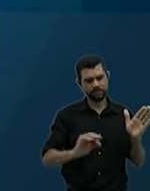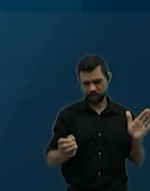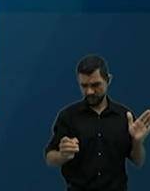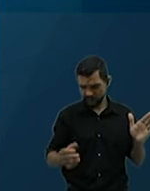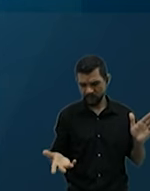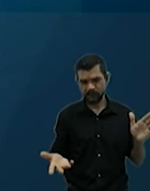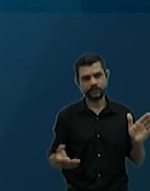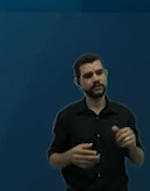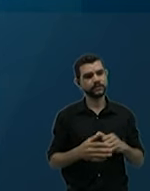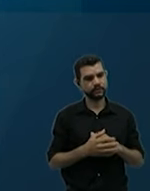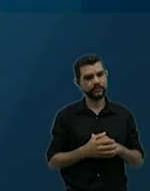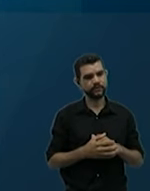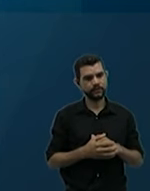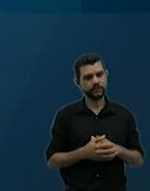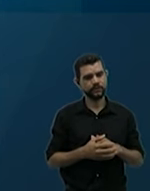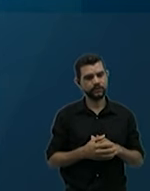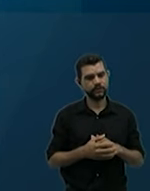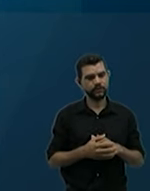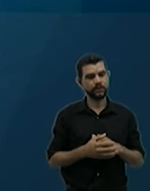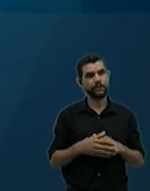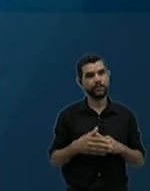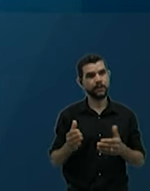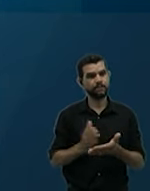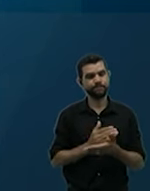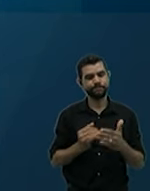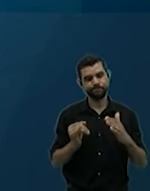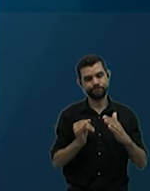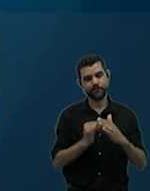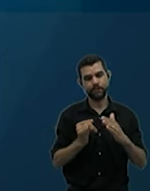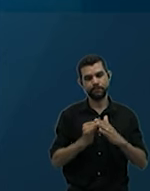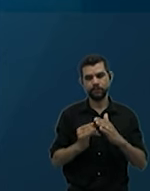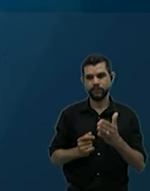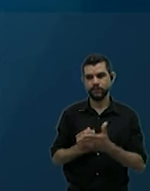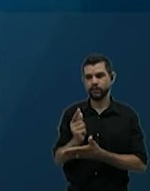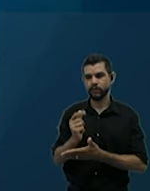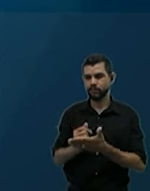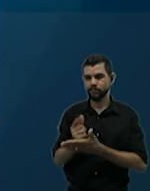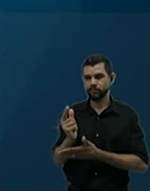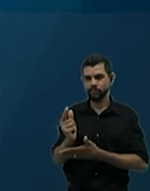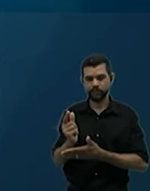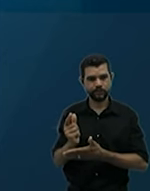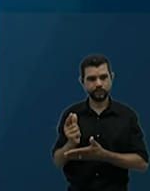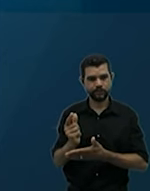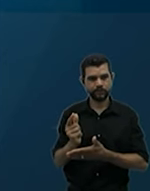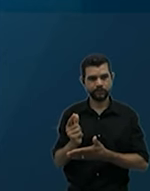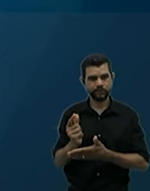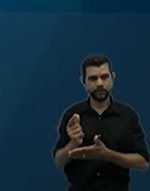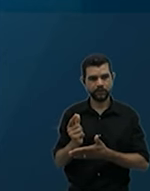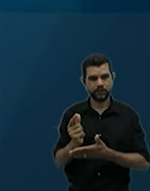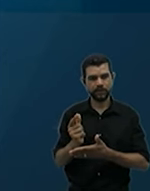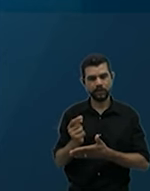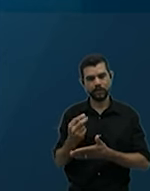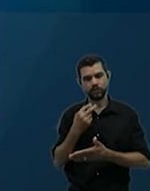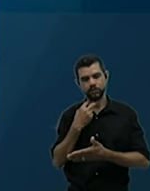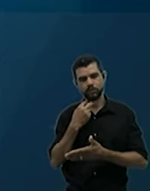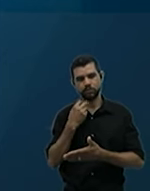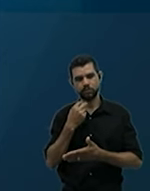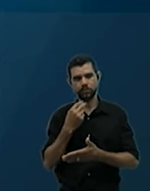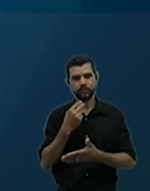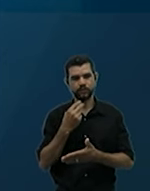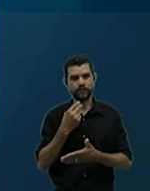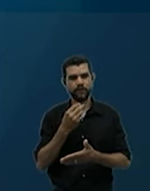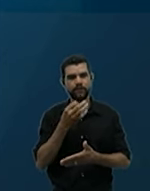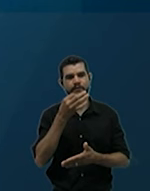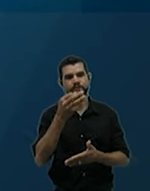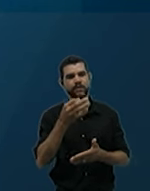estão adquirindo e as normas que regem, não pode se alegar desconhecimento da lei. Então, o município de São Paulo entende que, para os três casos, para além